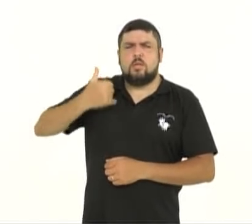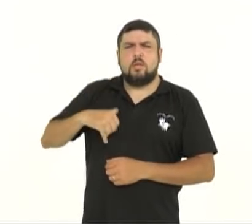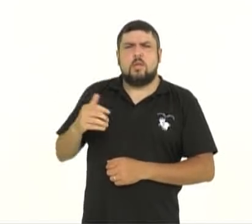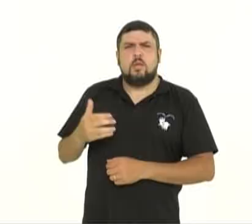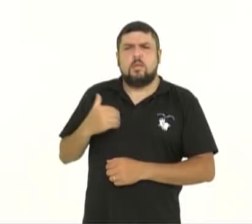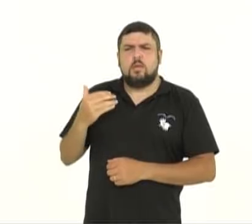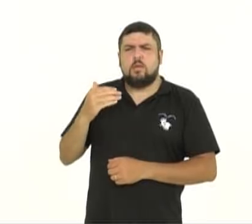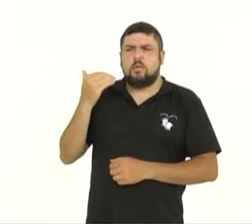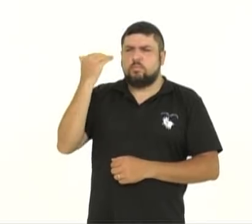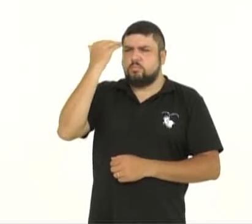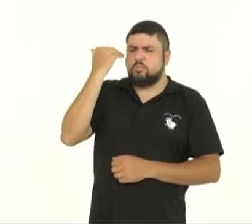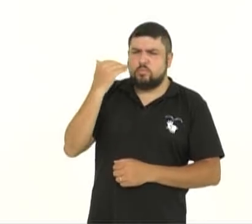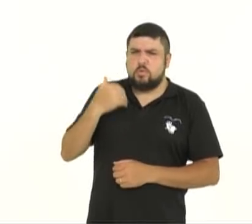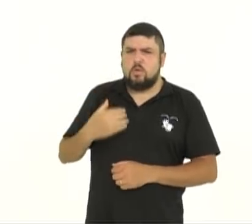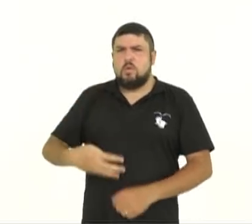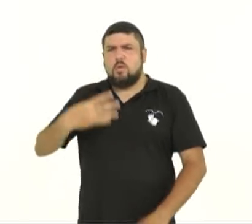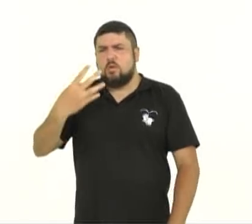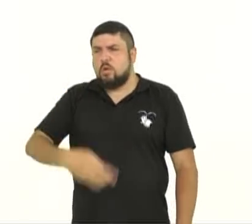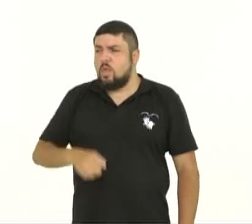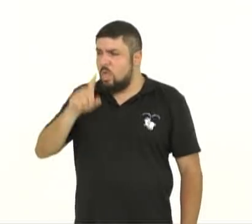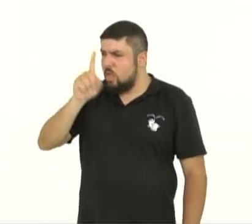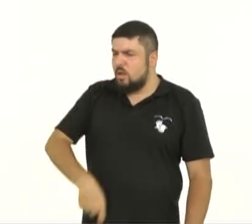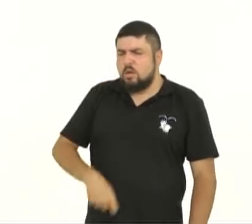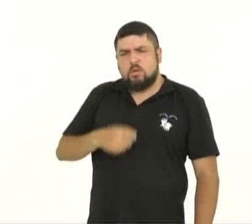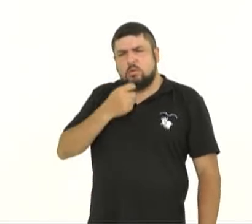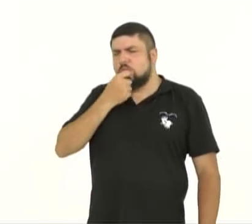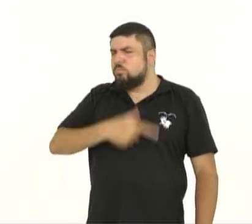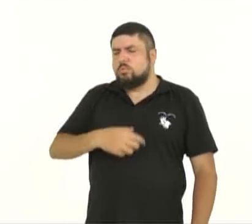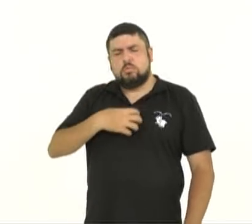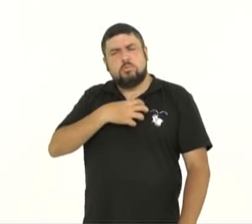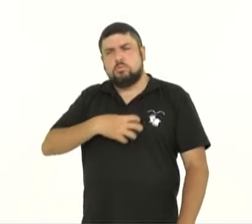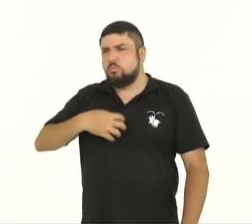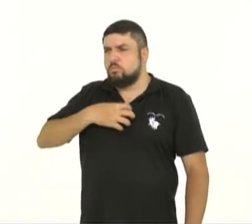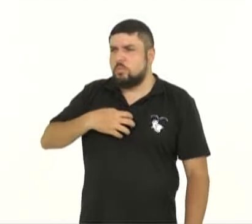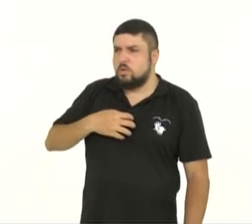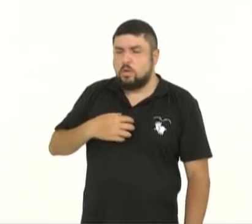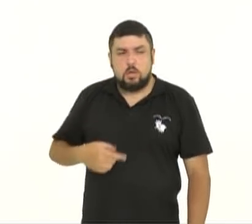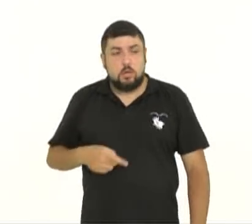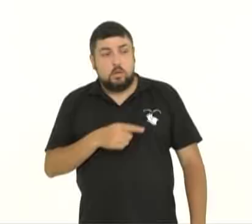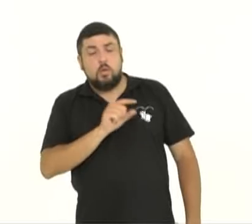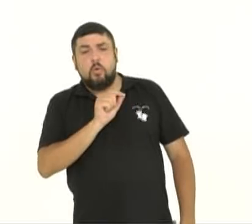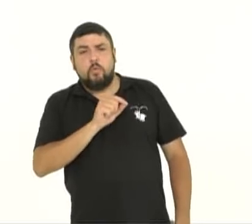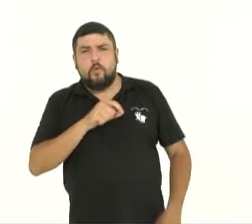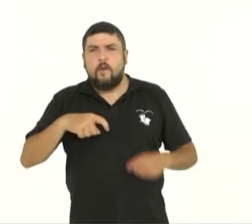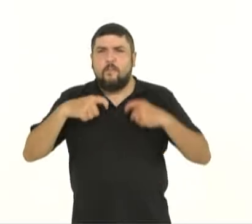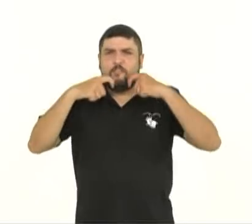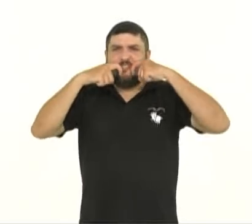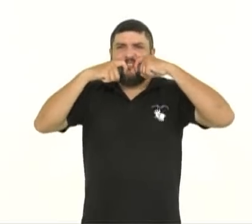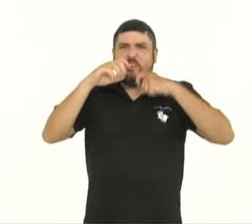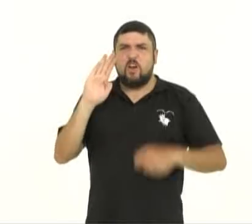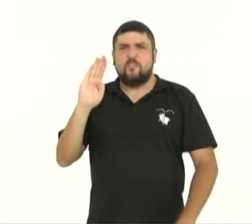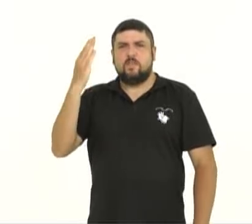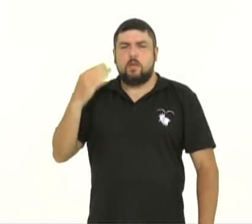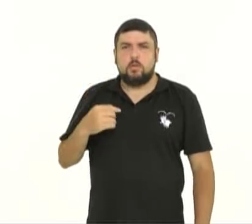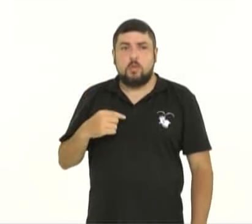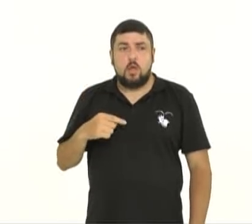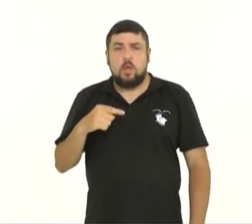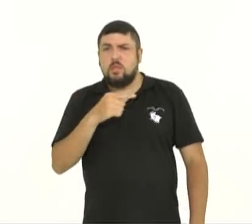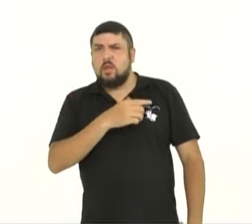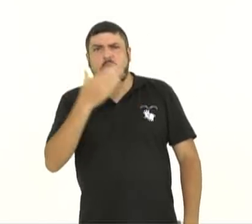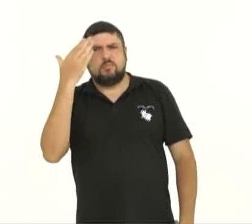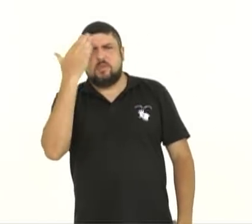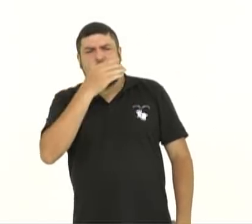a indignidade. O cúmulo da indignidade para o conde é a dentadura falsa. Ele não pode ver sua